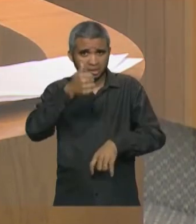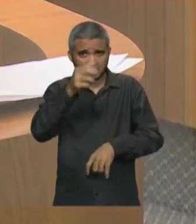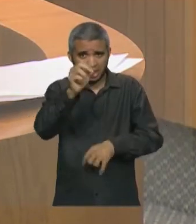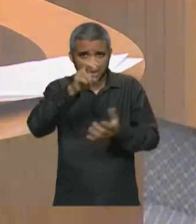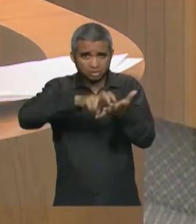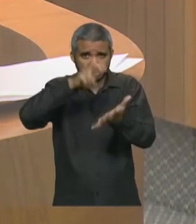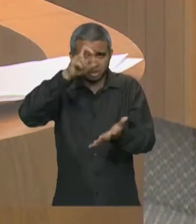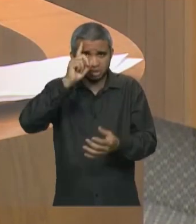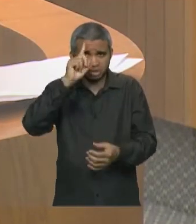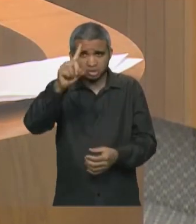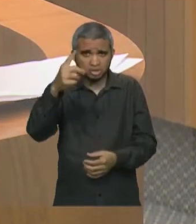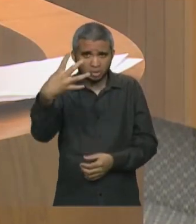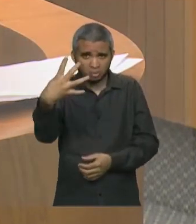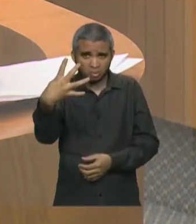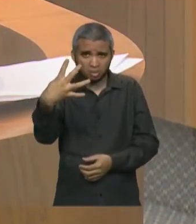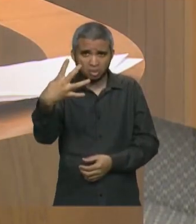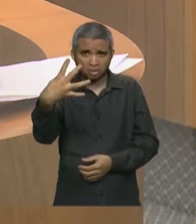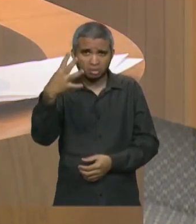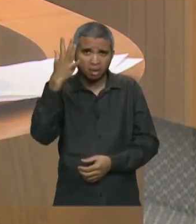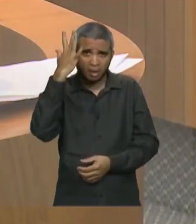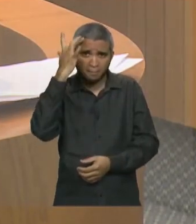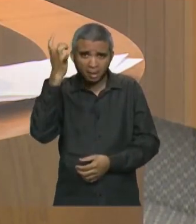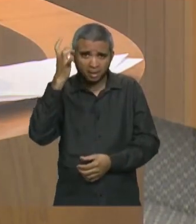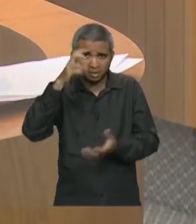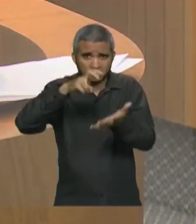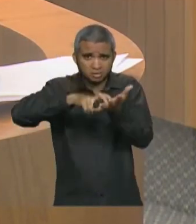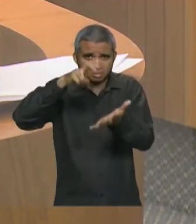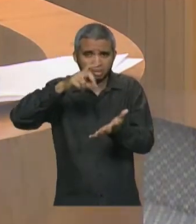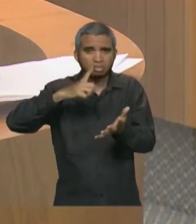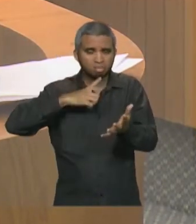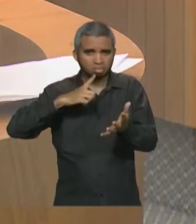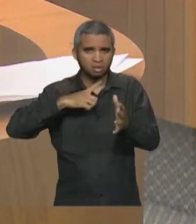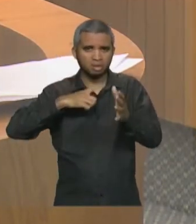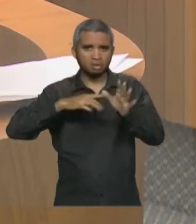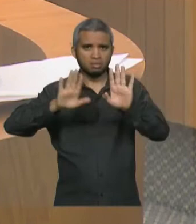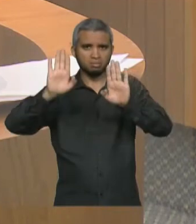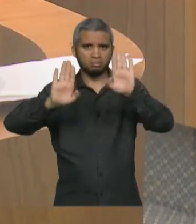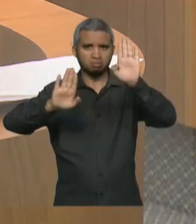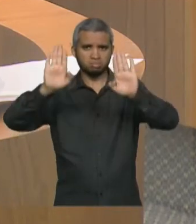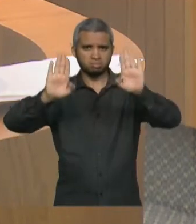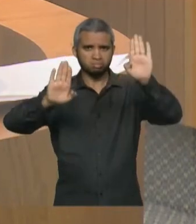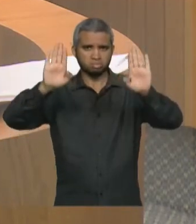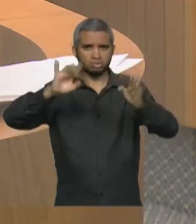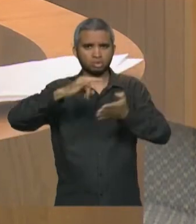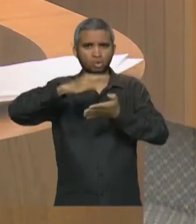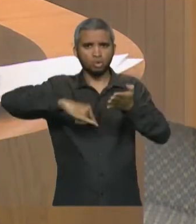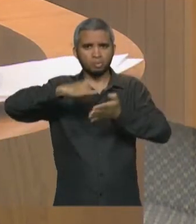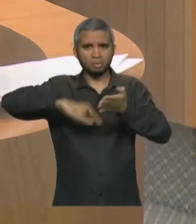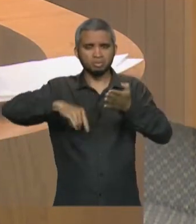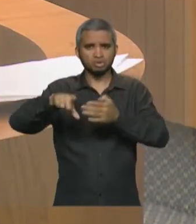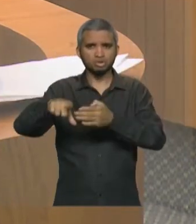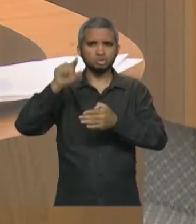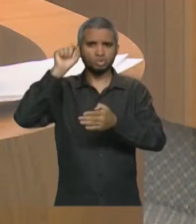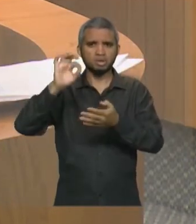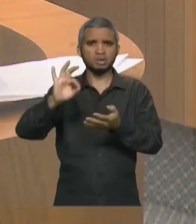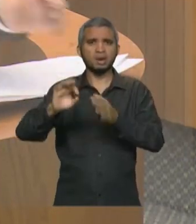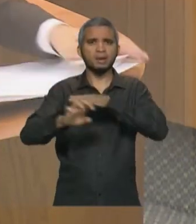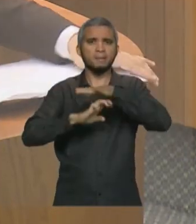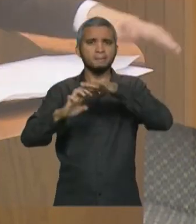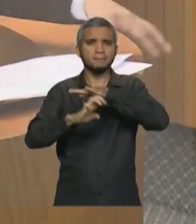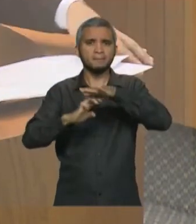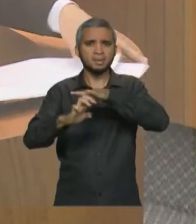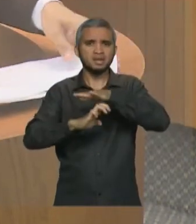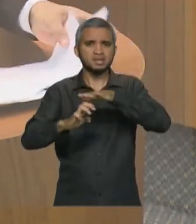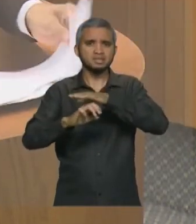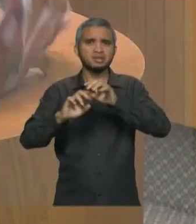da manhã, vai ter o processo licitatório para contratar a empresa que vai